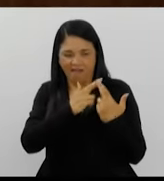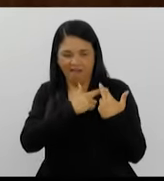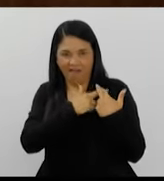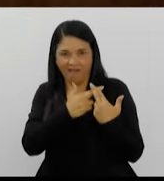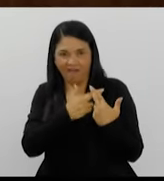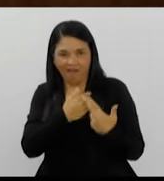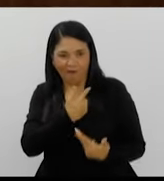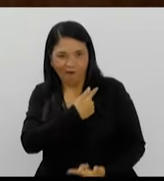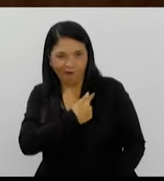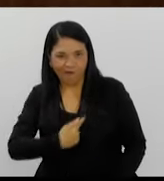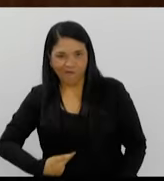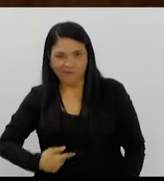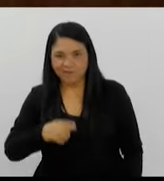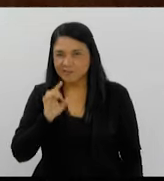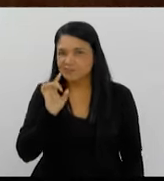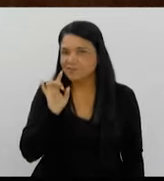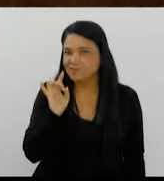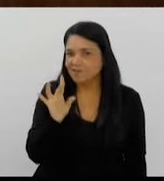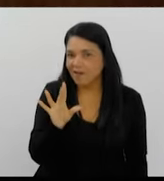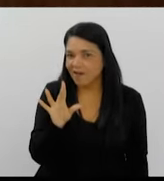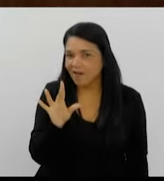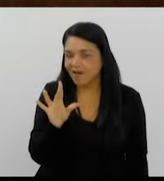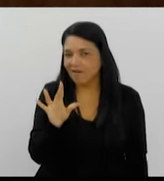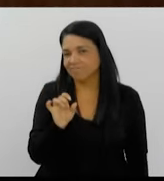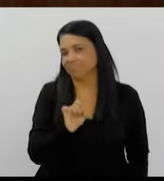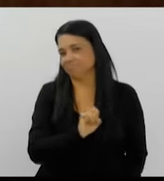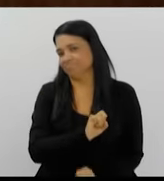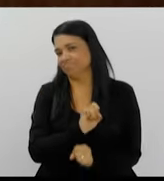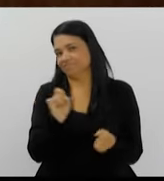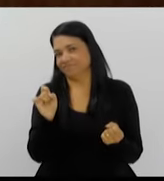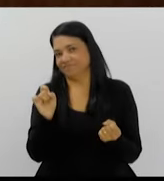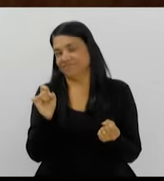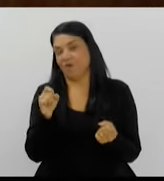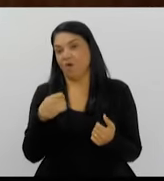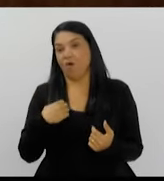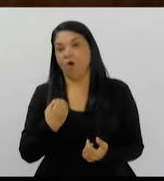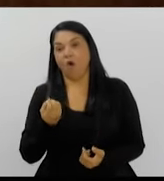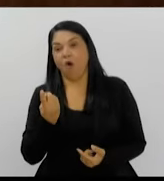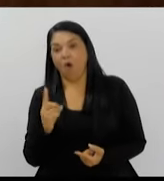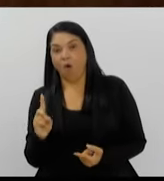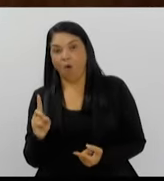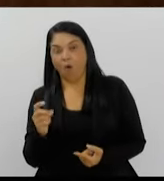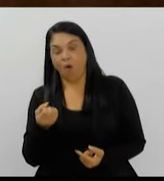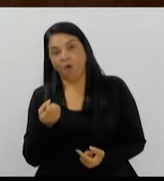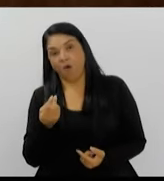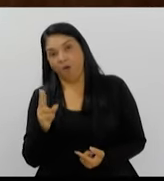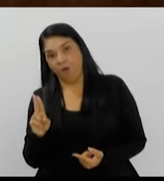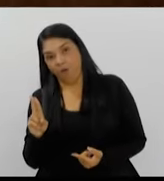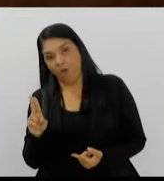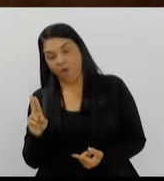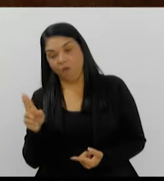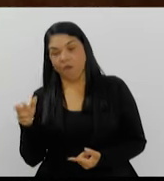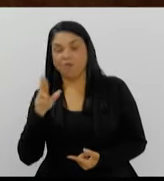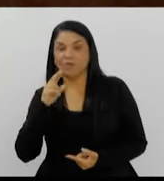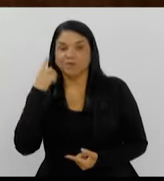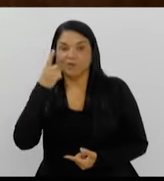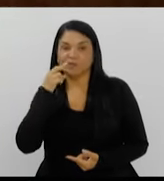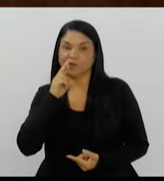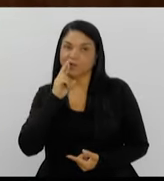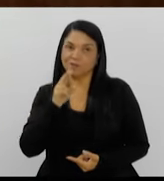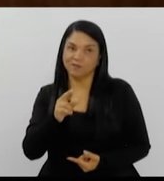o governador somente ou os seus adversários políticos como Deputado Rodrigo amorinho